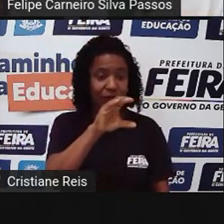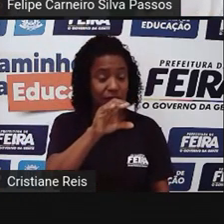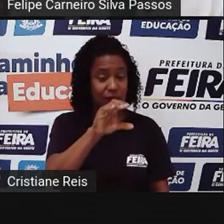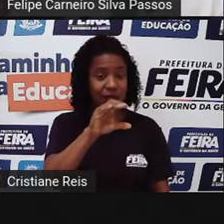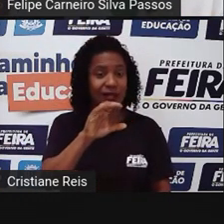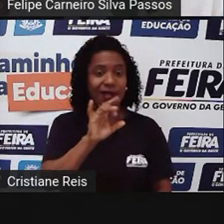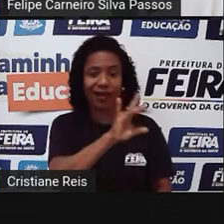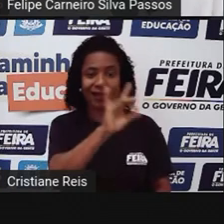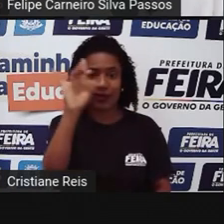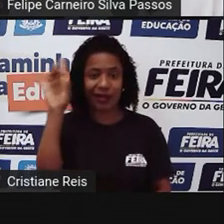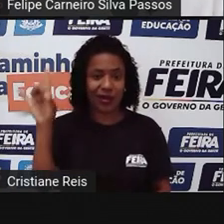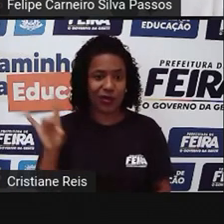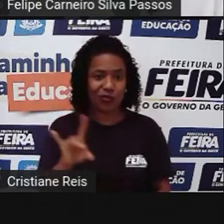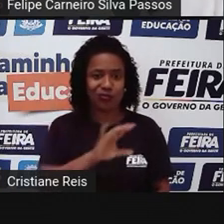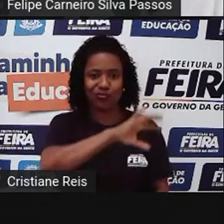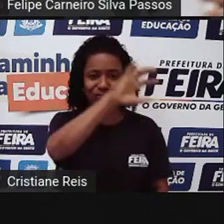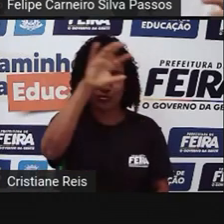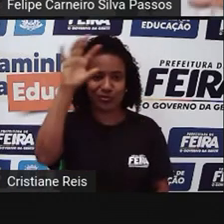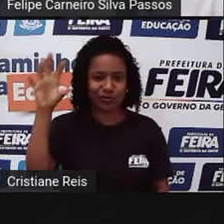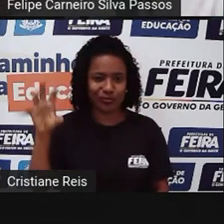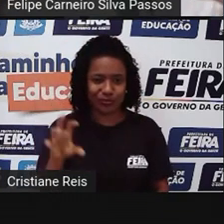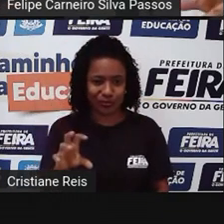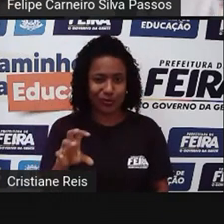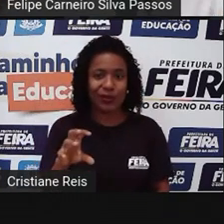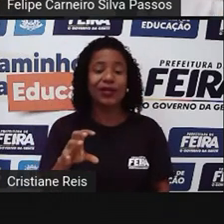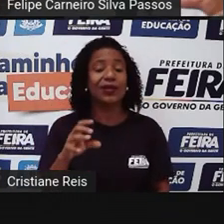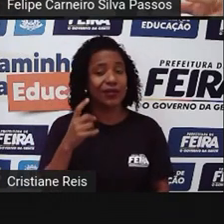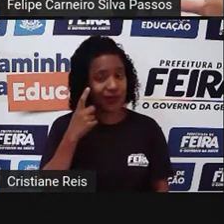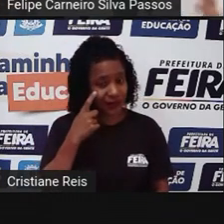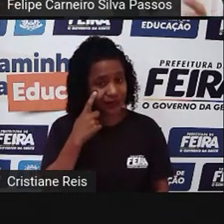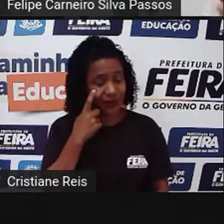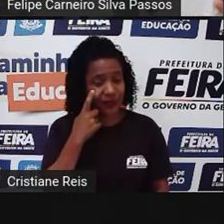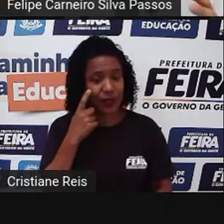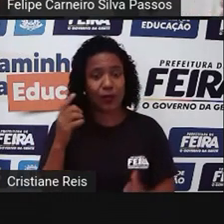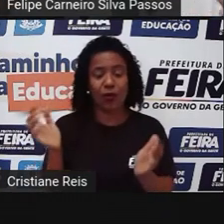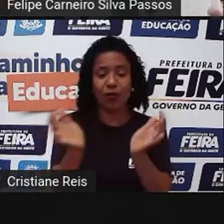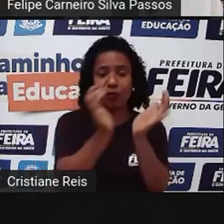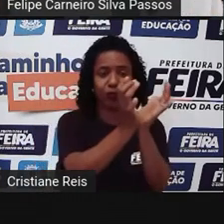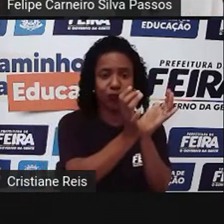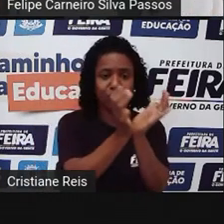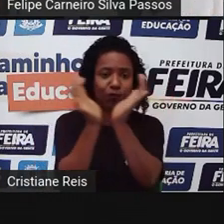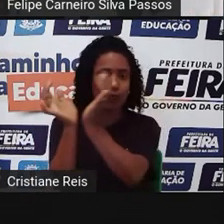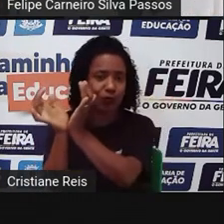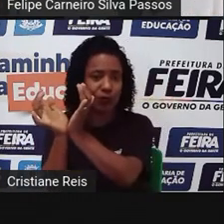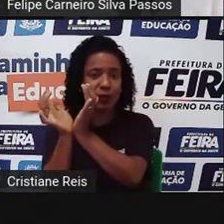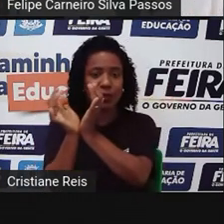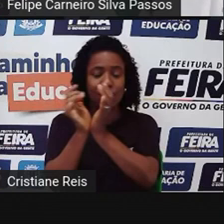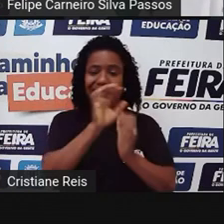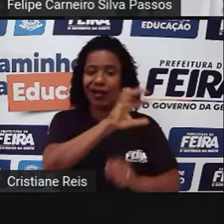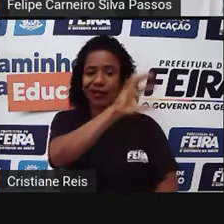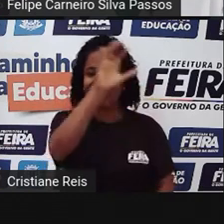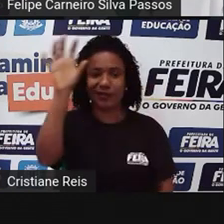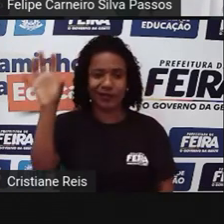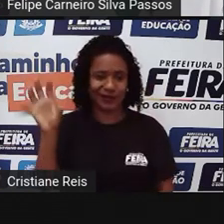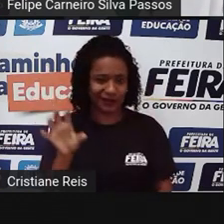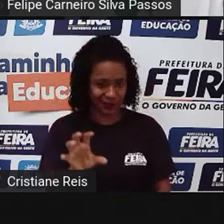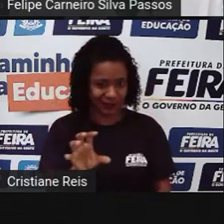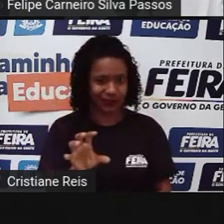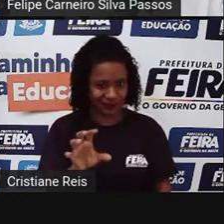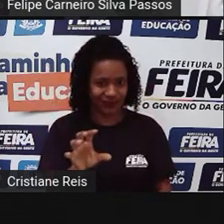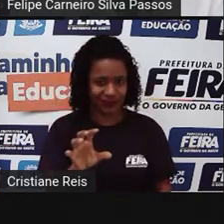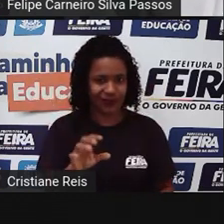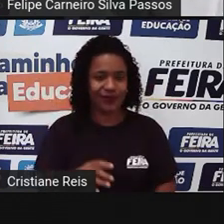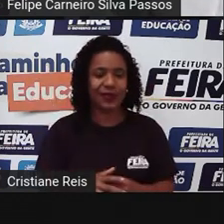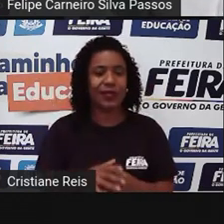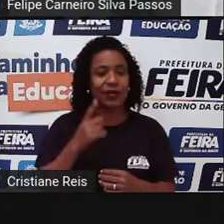divisão, povos diferentes foram ficando mais predominantes em locais diferentes, E aí acabou que